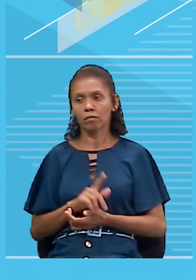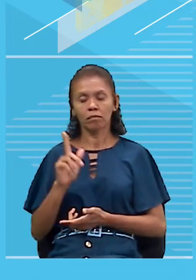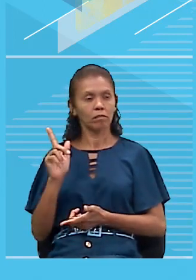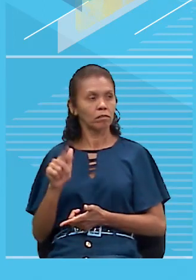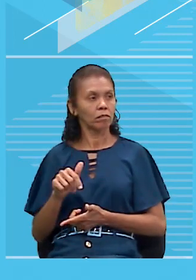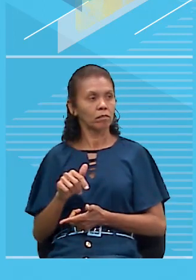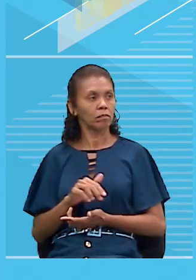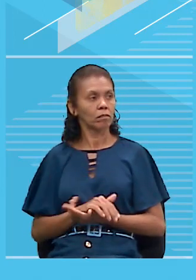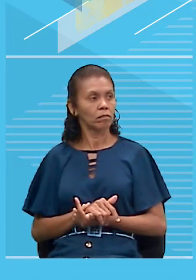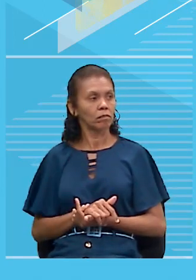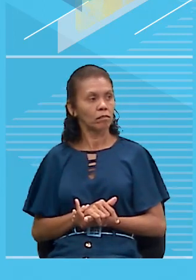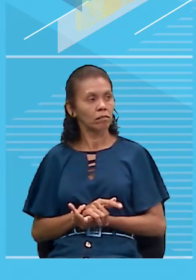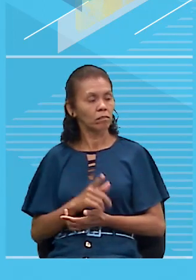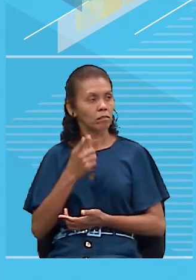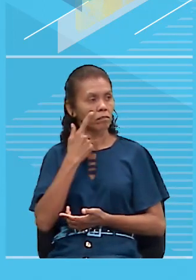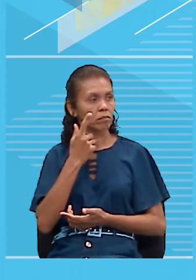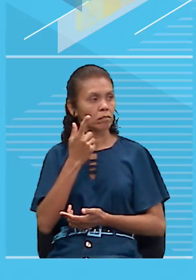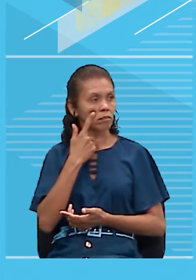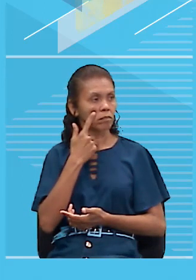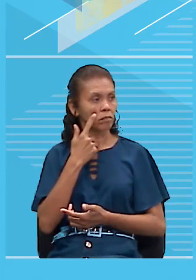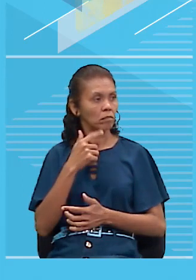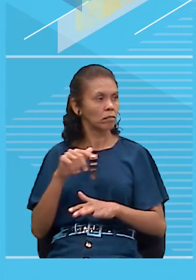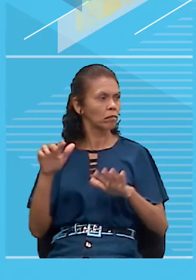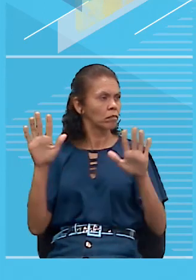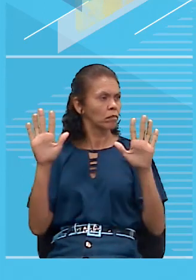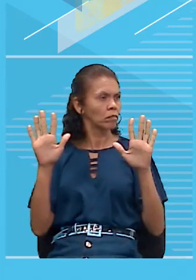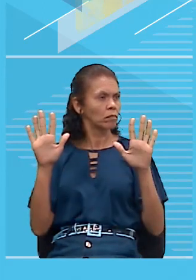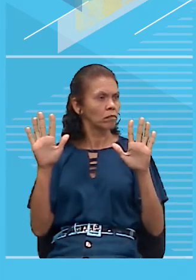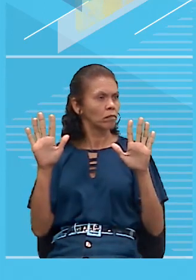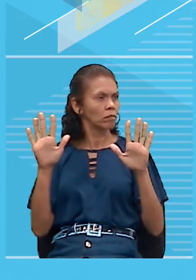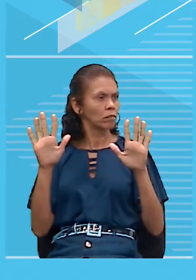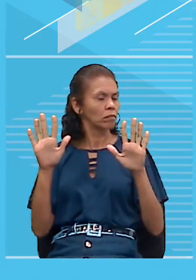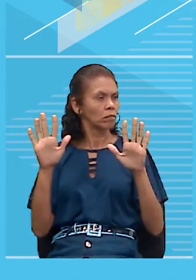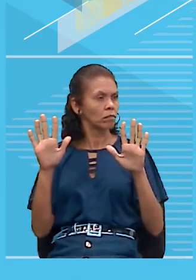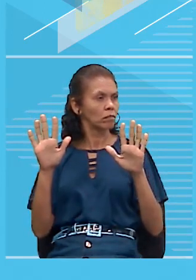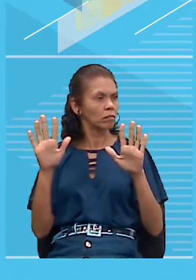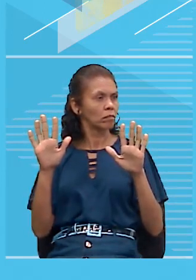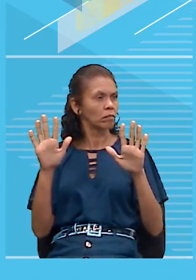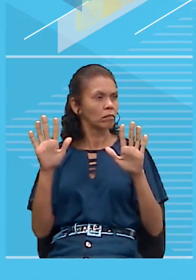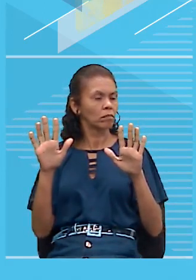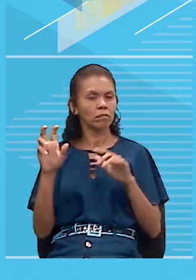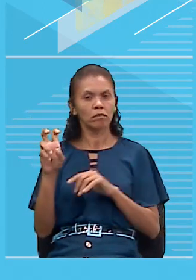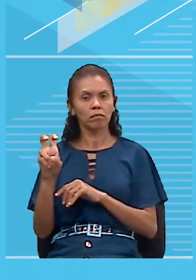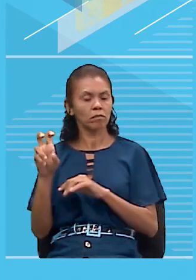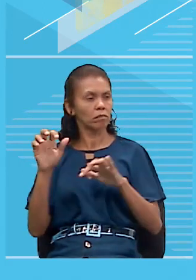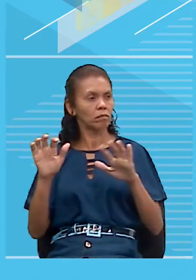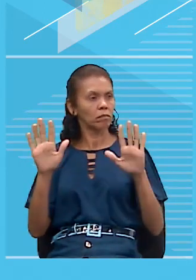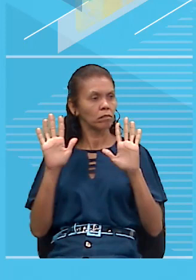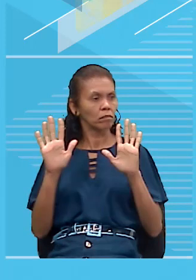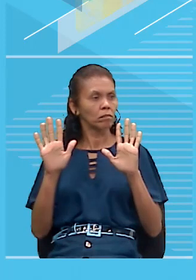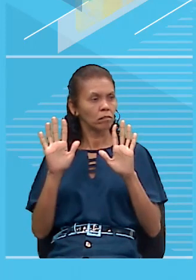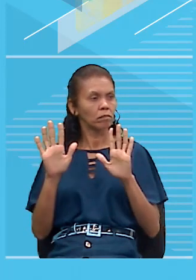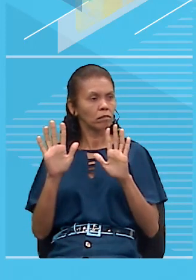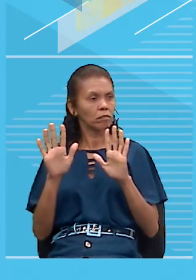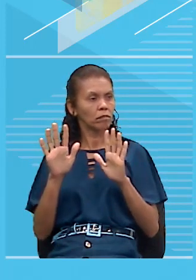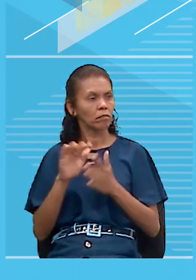mãozinha para cima outra aqui aqui um dois três quatro cinco de mãozinha para cima e